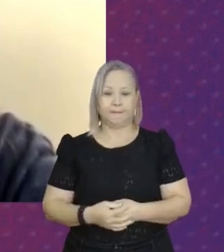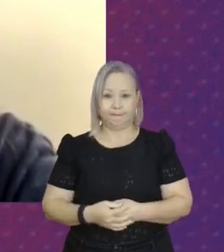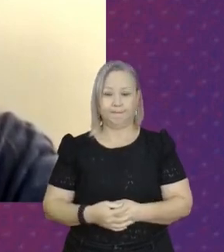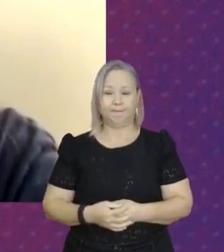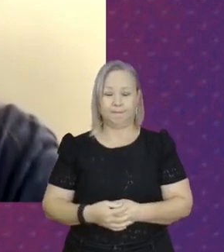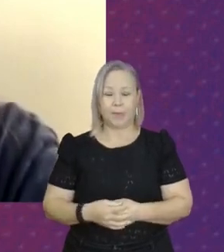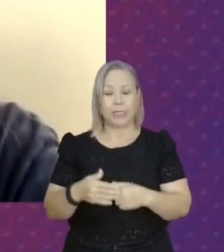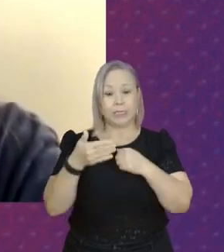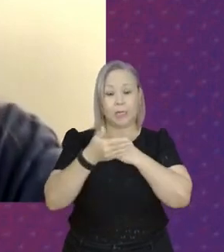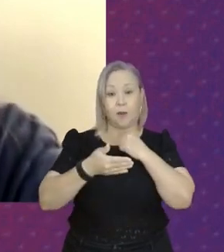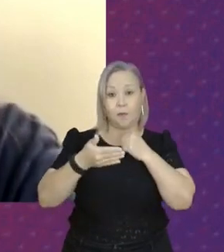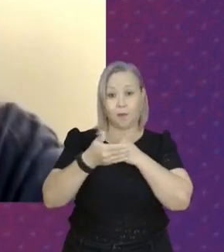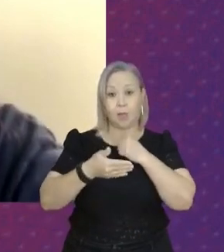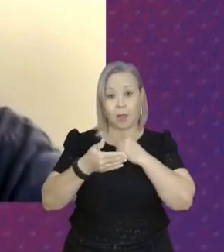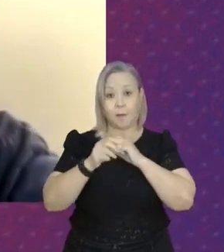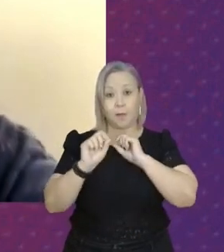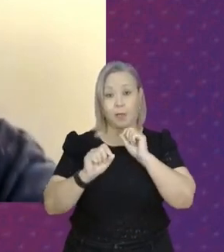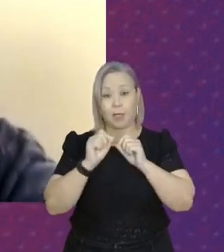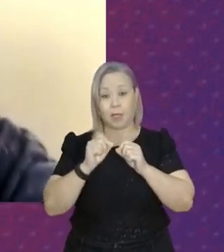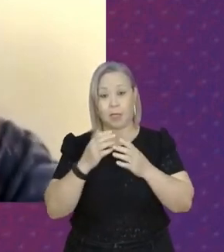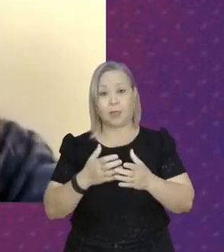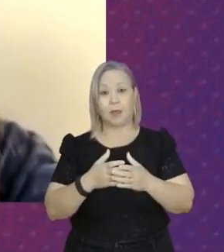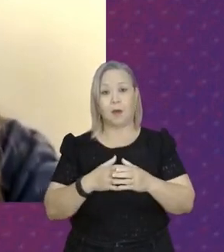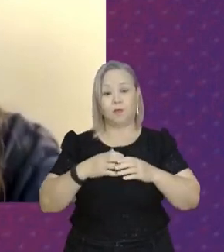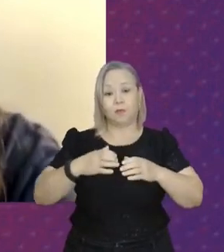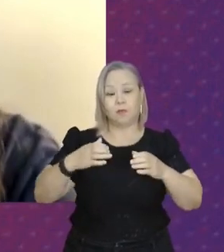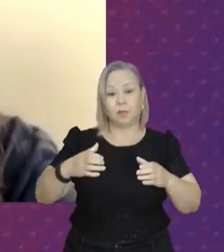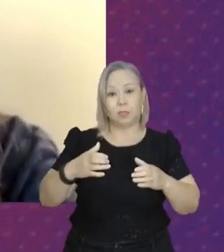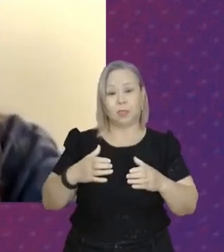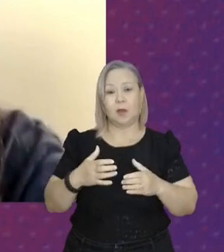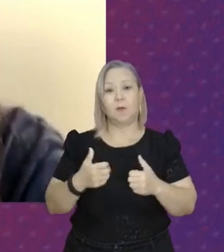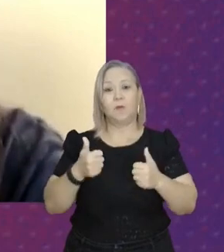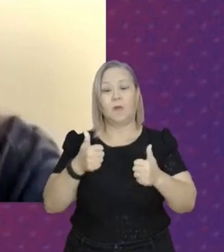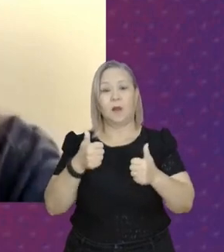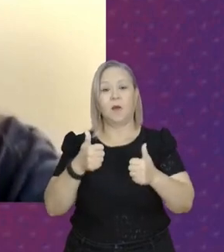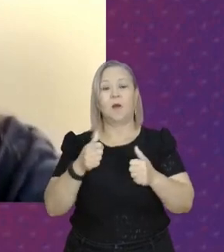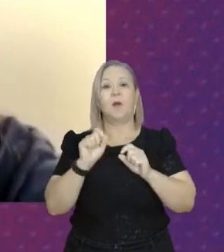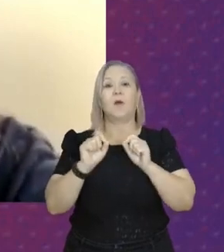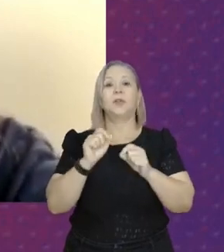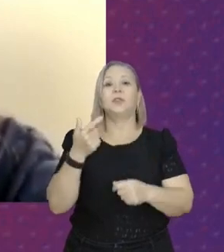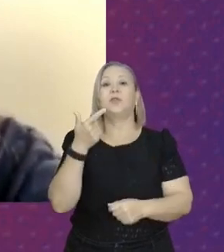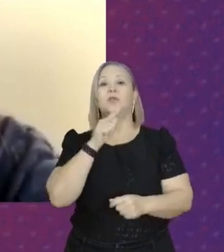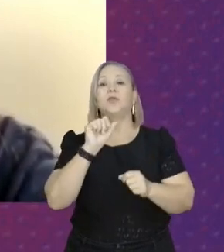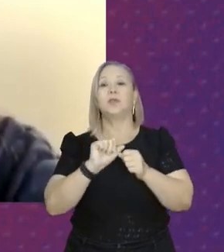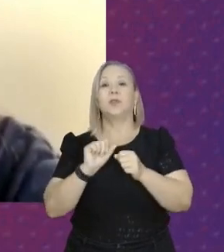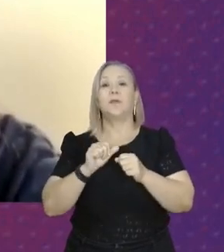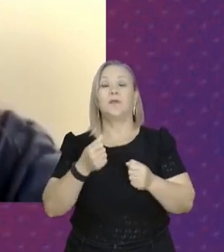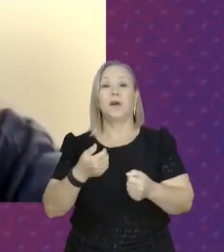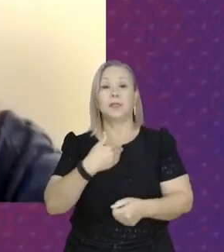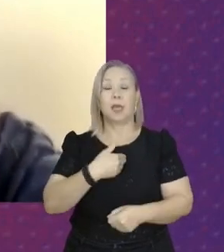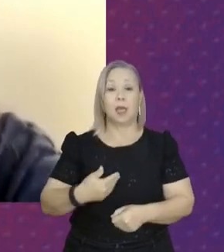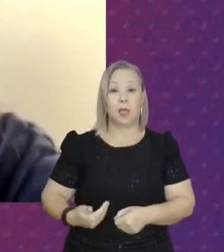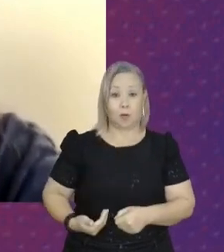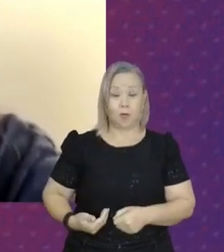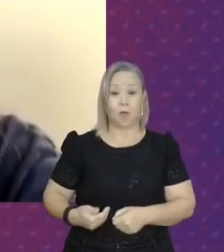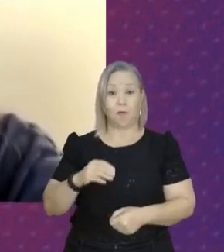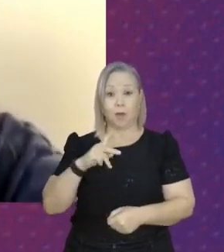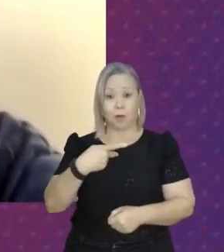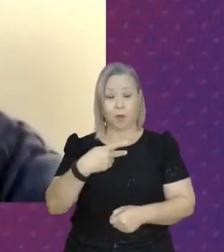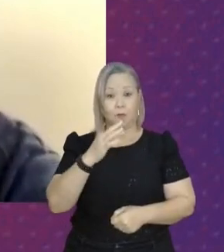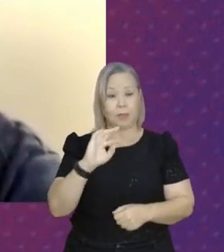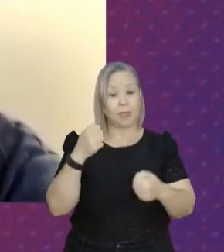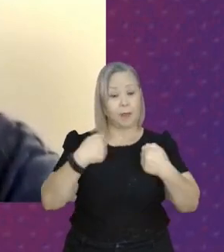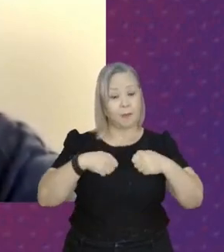aspecto fundamental. A demanda ainda é muito maior do que essa expansão que a gente conseguiu fazer nos governos do PT, mas que